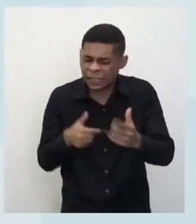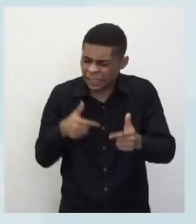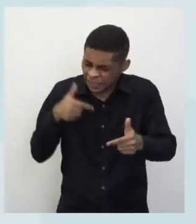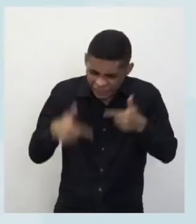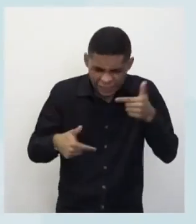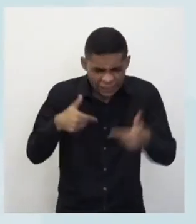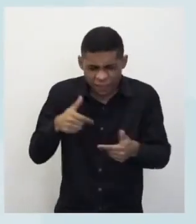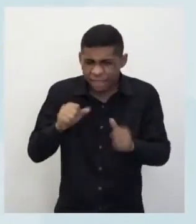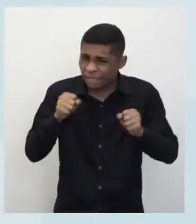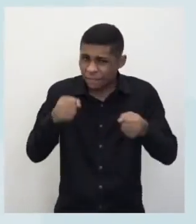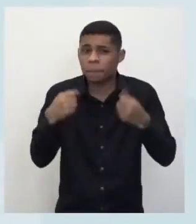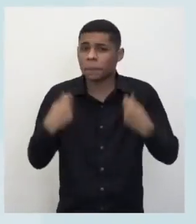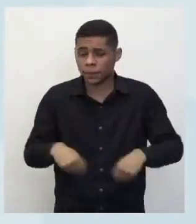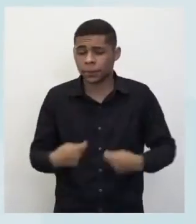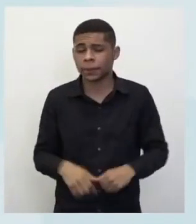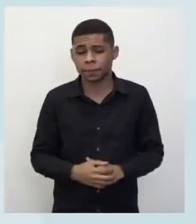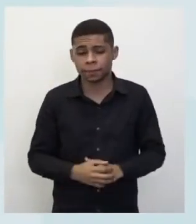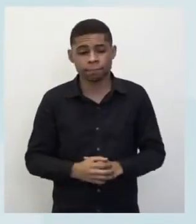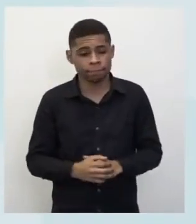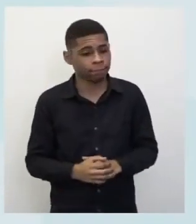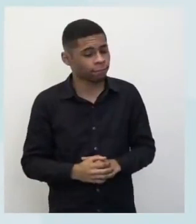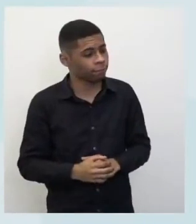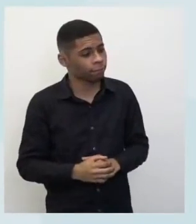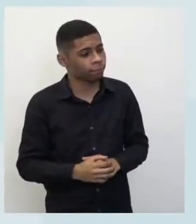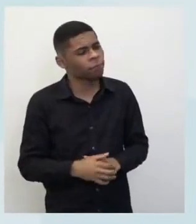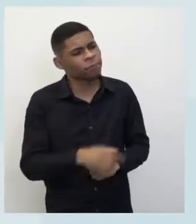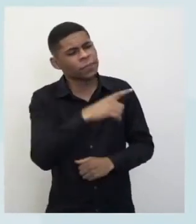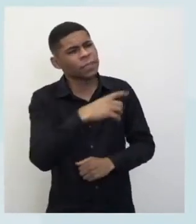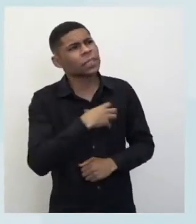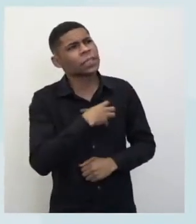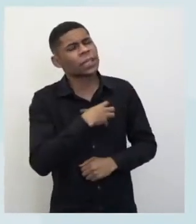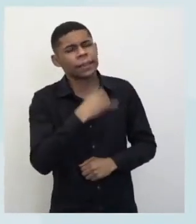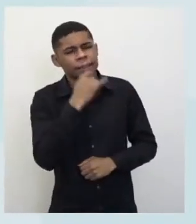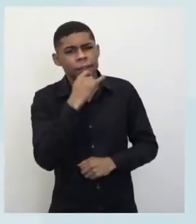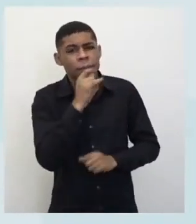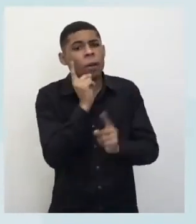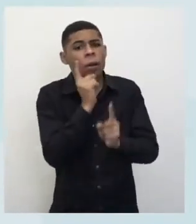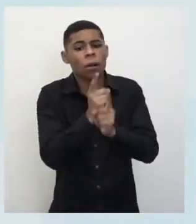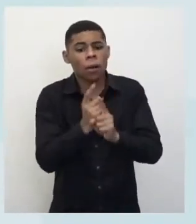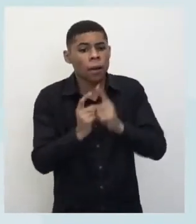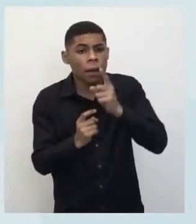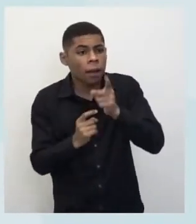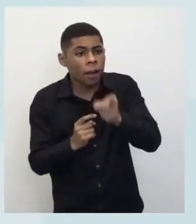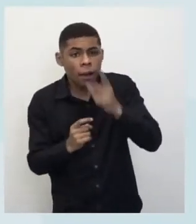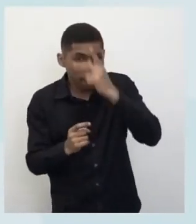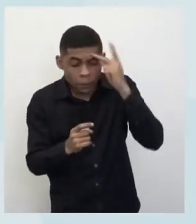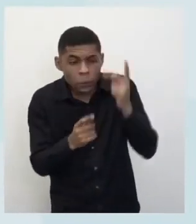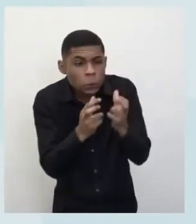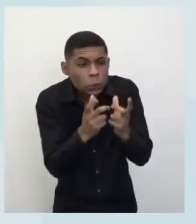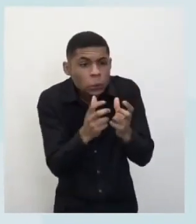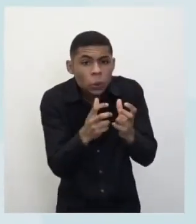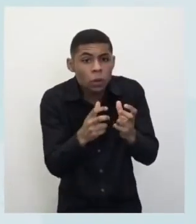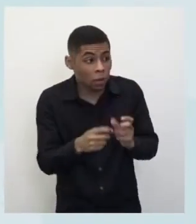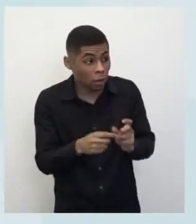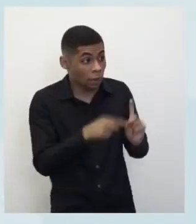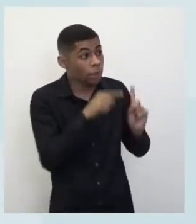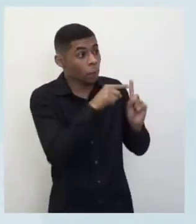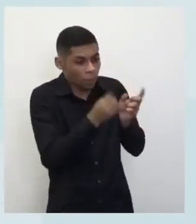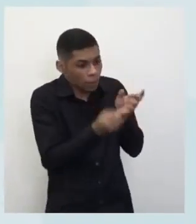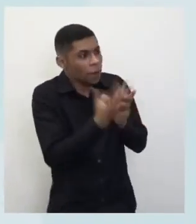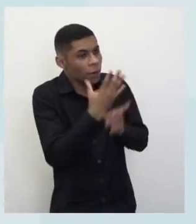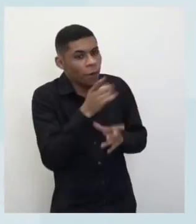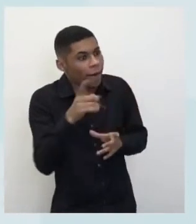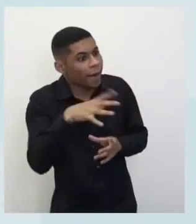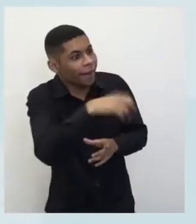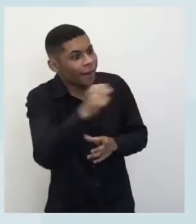e dedicação. Como você se sente quando encontra alguém jogando algo que você ajudou a criar?